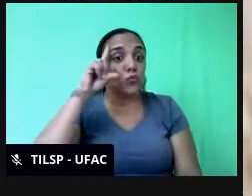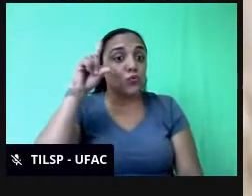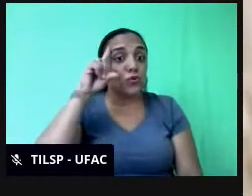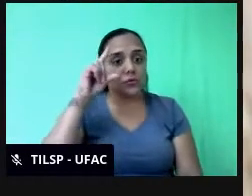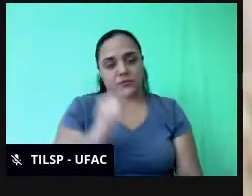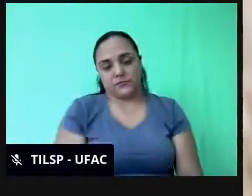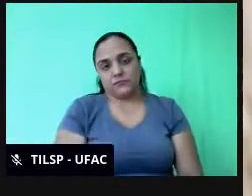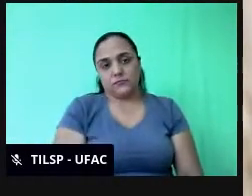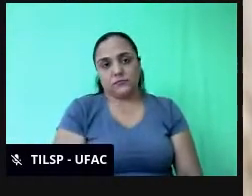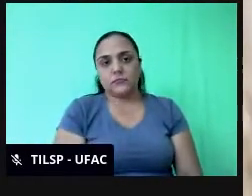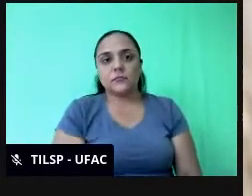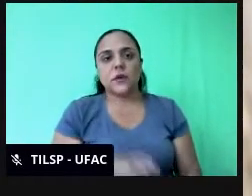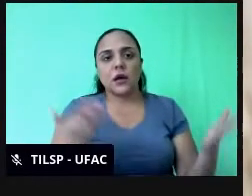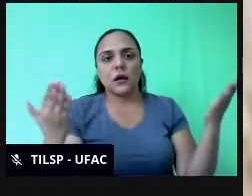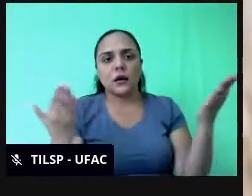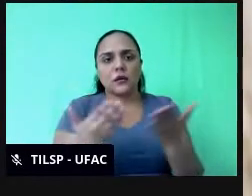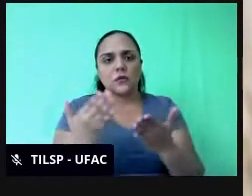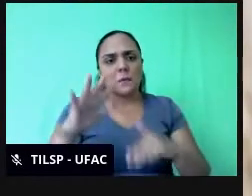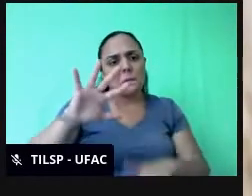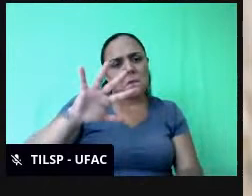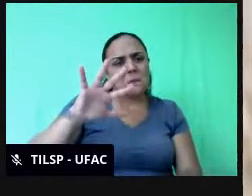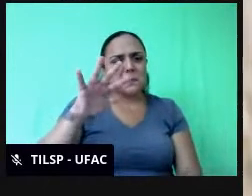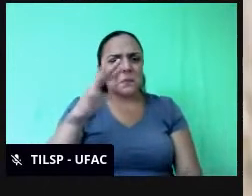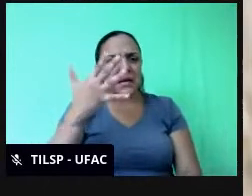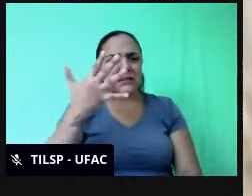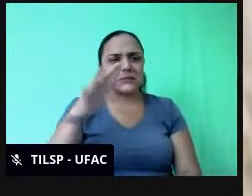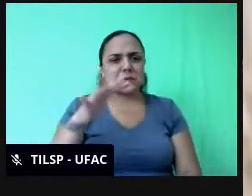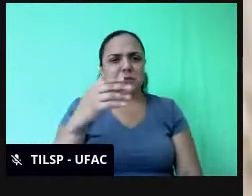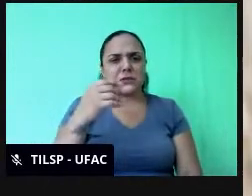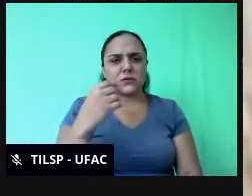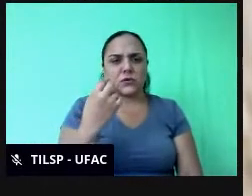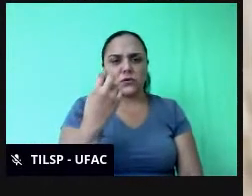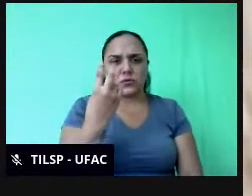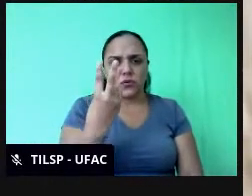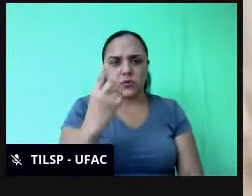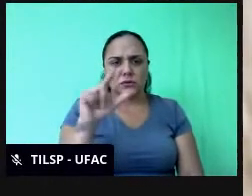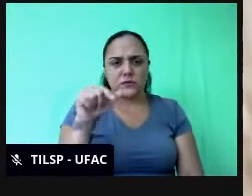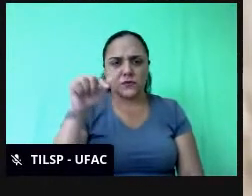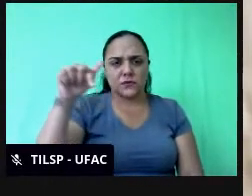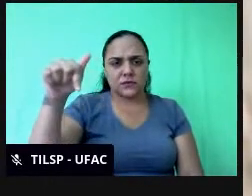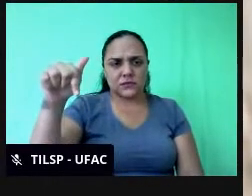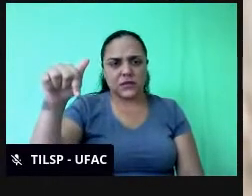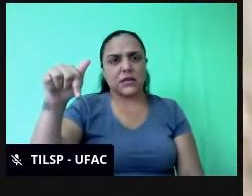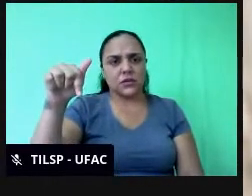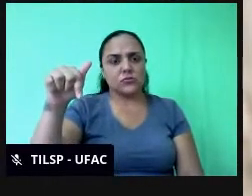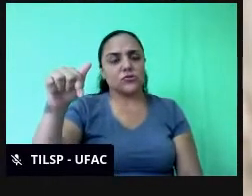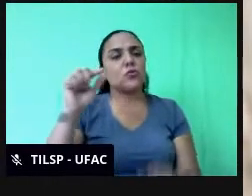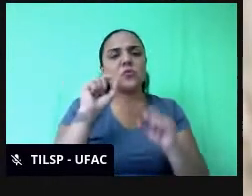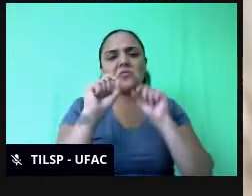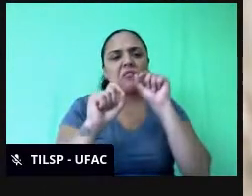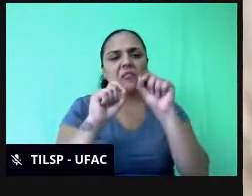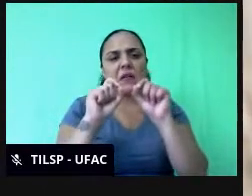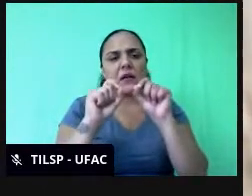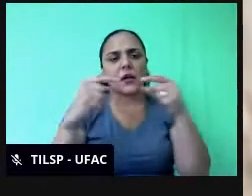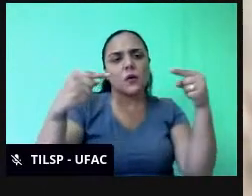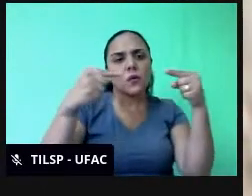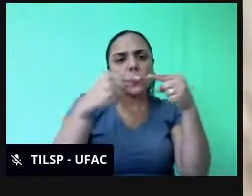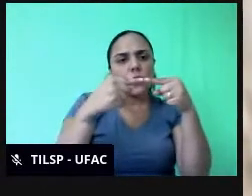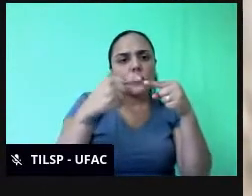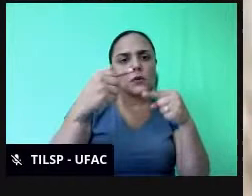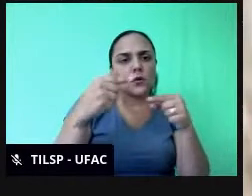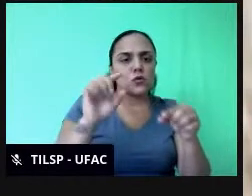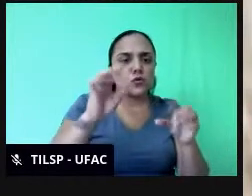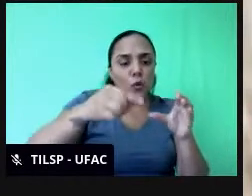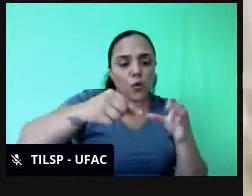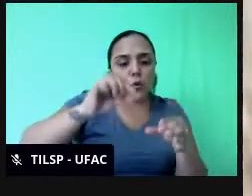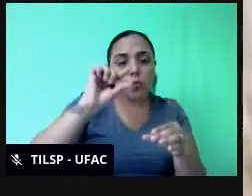que aproximadamente 2,7 gramas de ALA nós temos em uma colher de chá de óleo